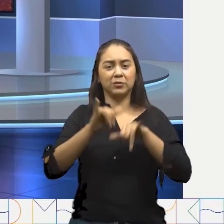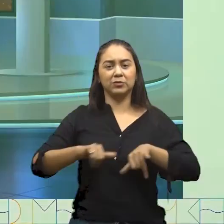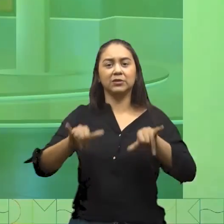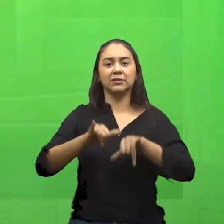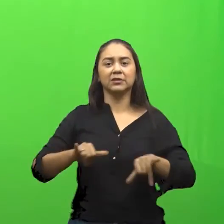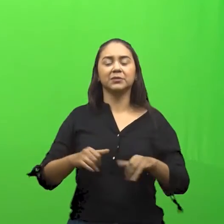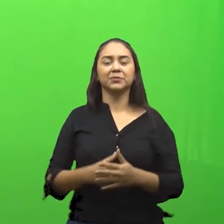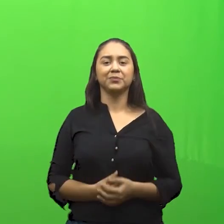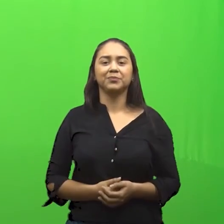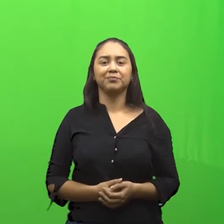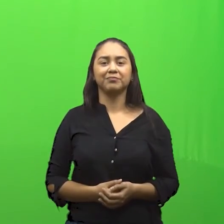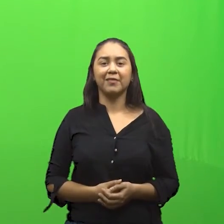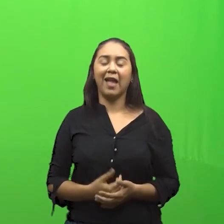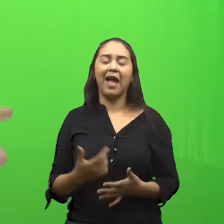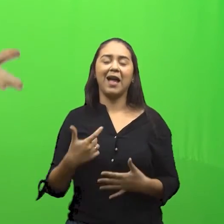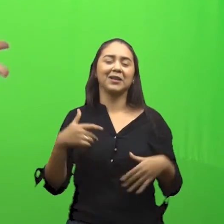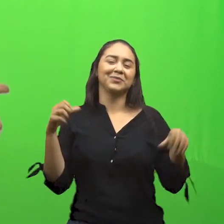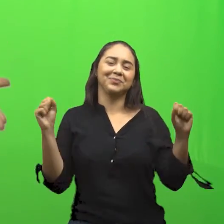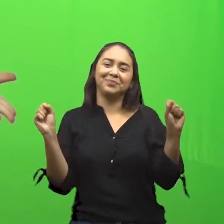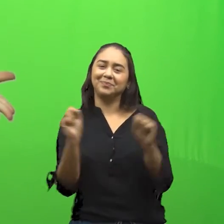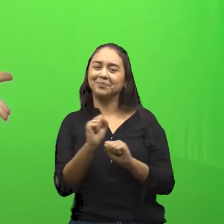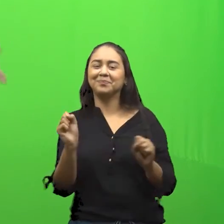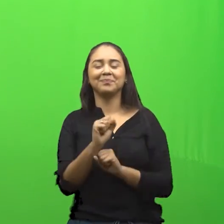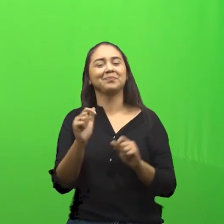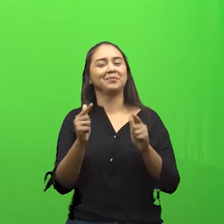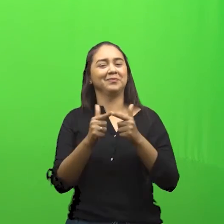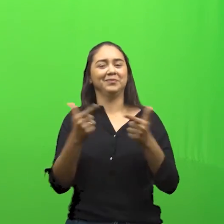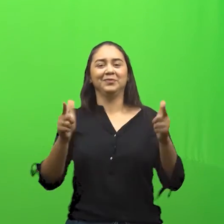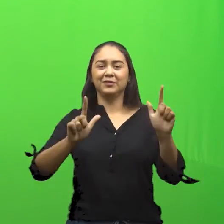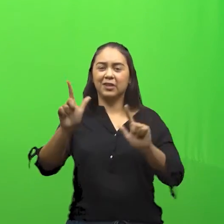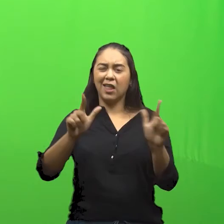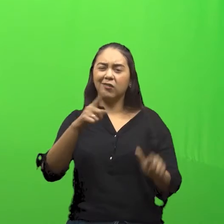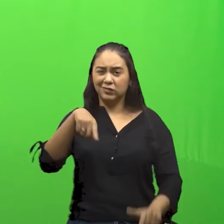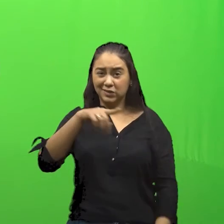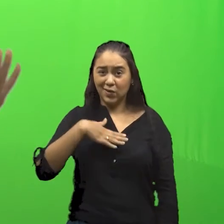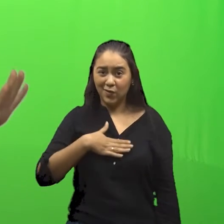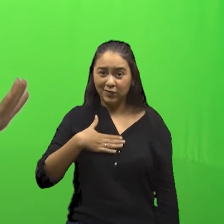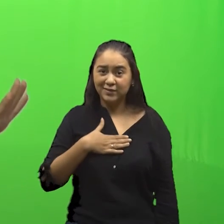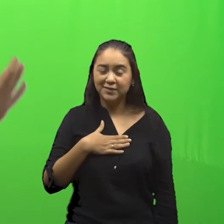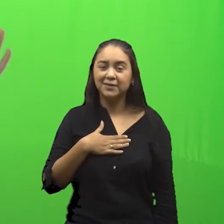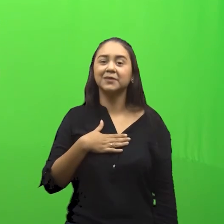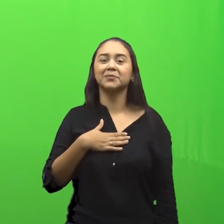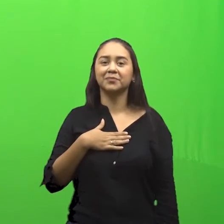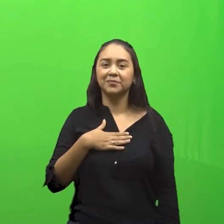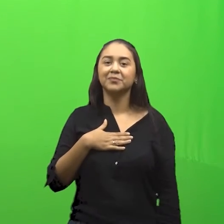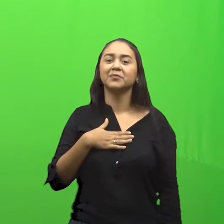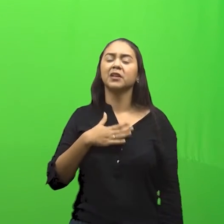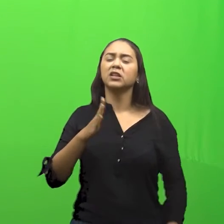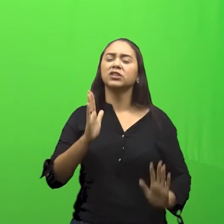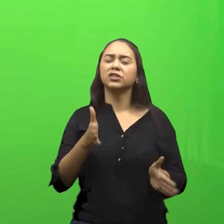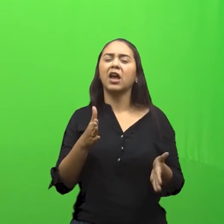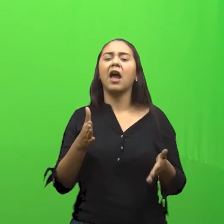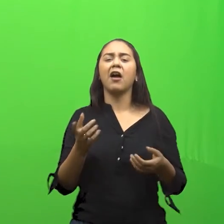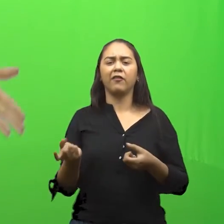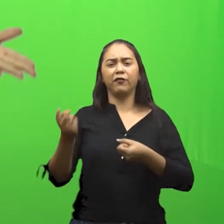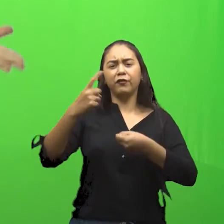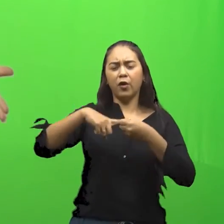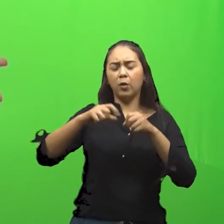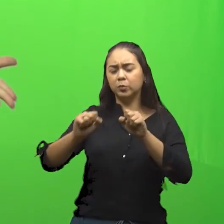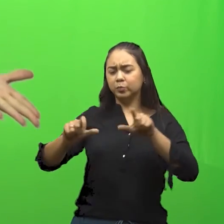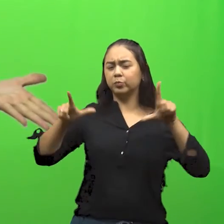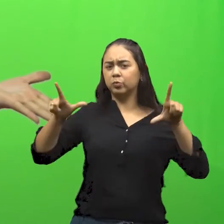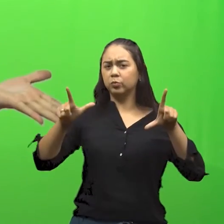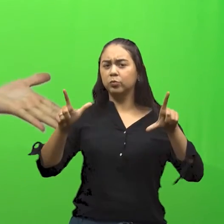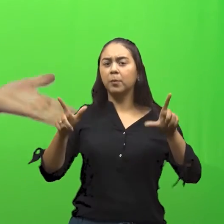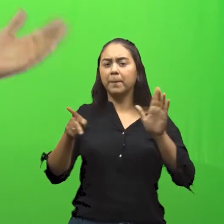notícias. Eu adorei esse telejornal! E você? Opa, já está na hora de voltarmos ao